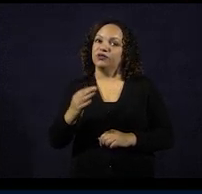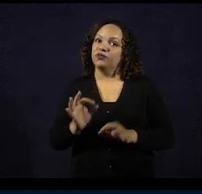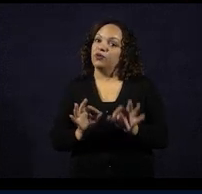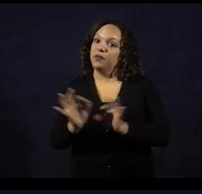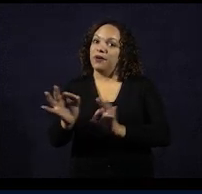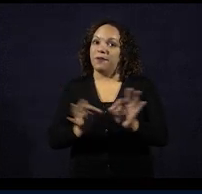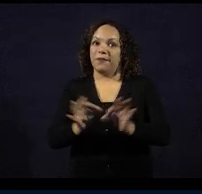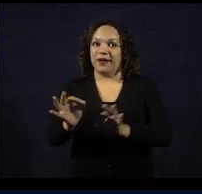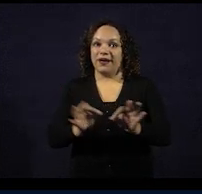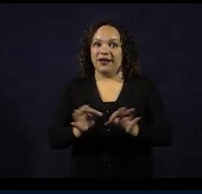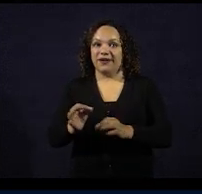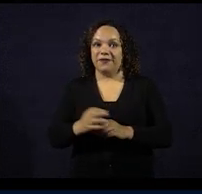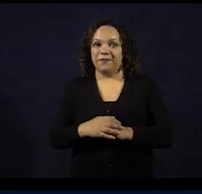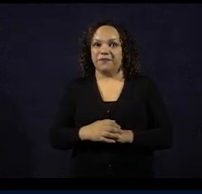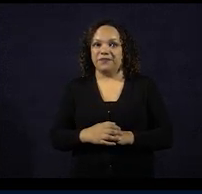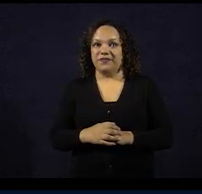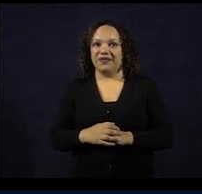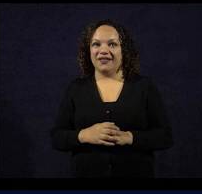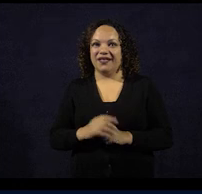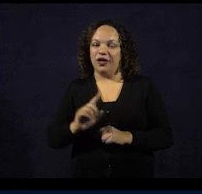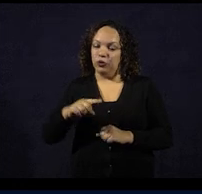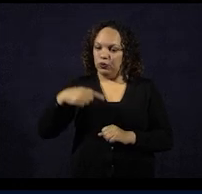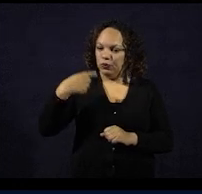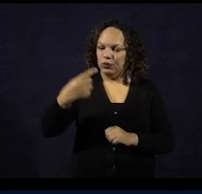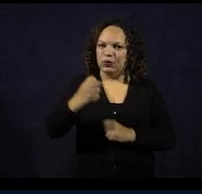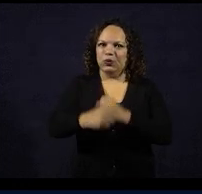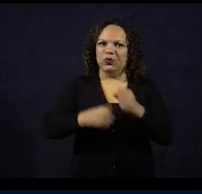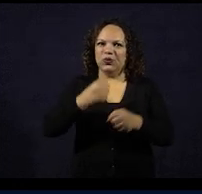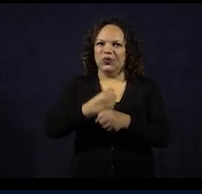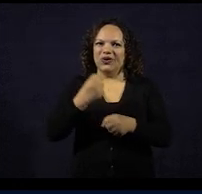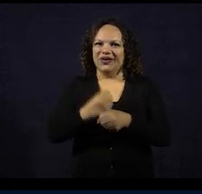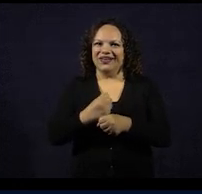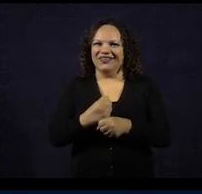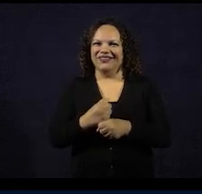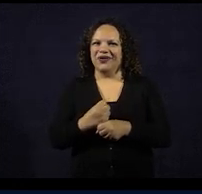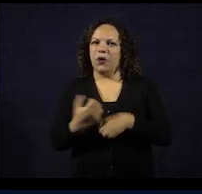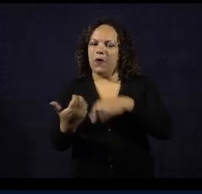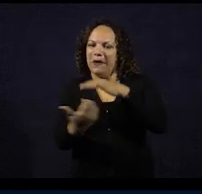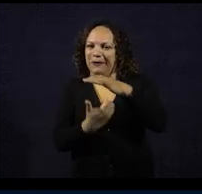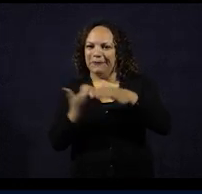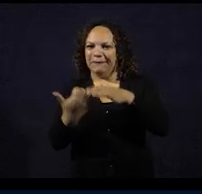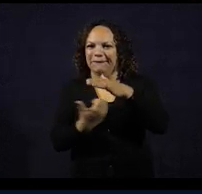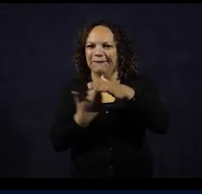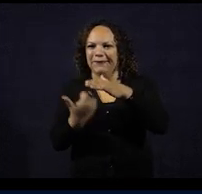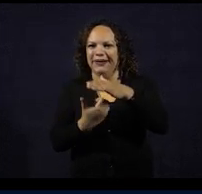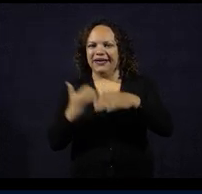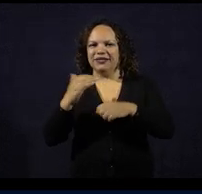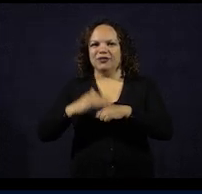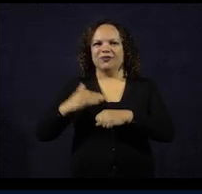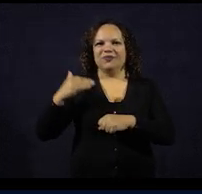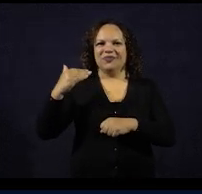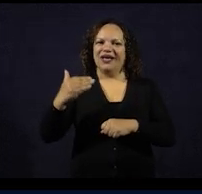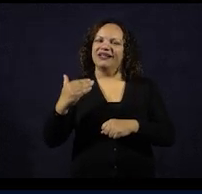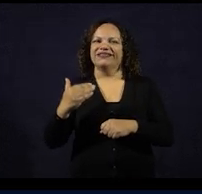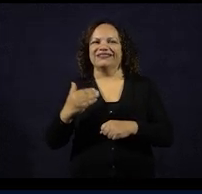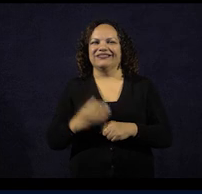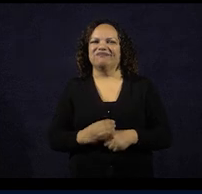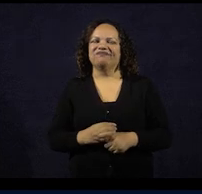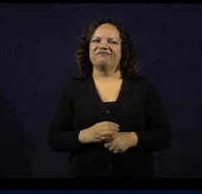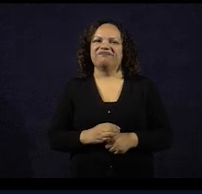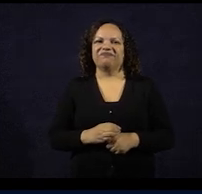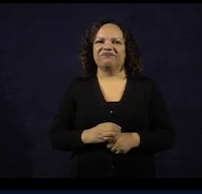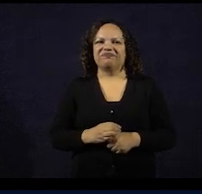ajudem e me ajudem pessoalmente para poder estar aqui no ano que vem moderando esse painel com mais empresa acho que o mercado vai ajudar